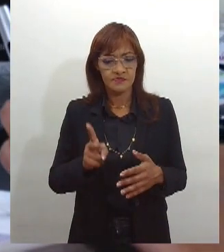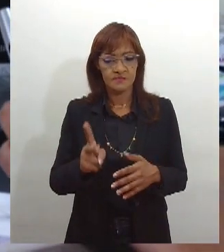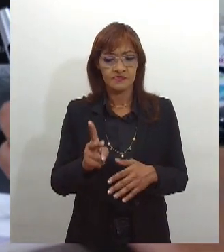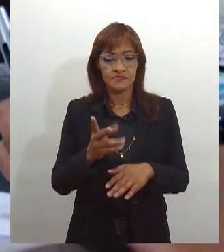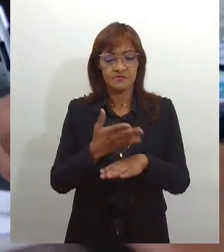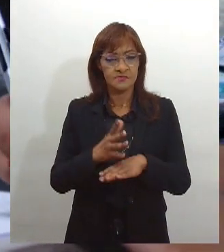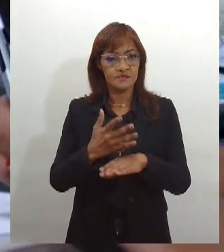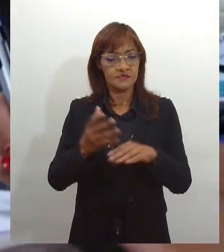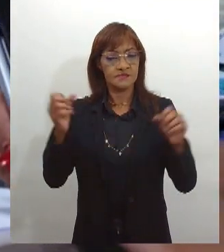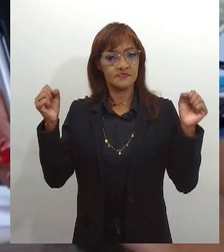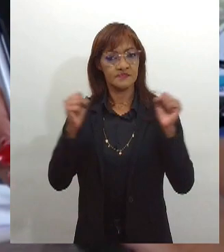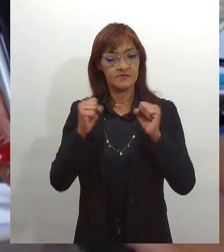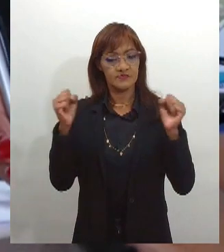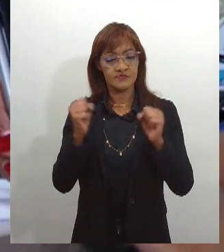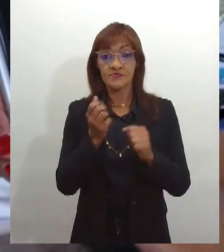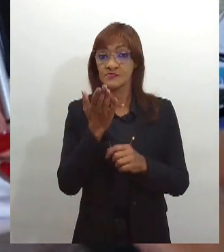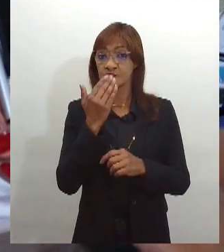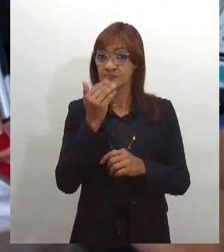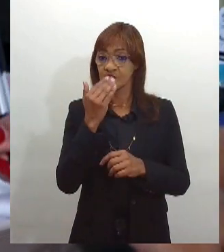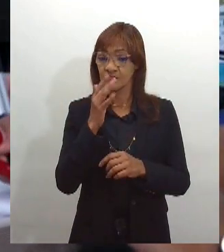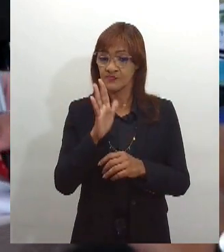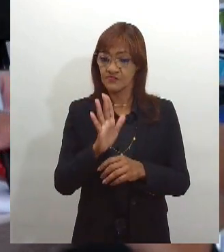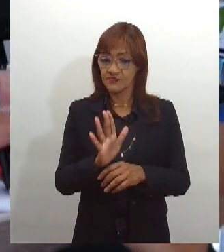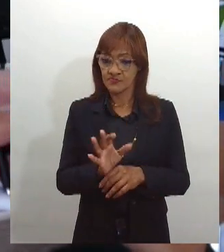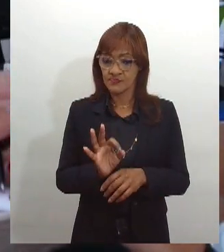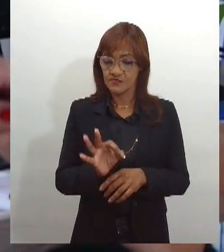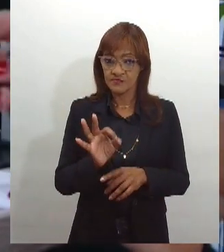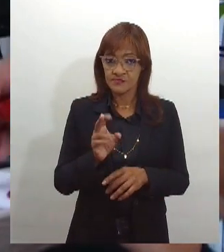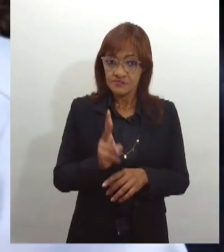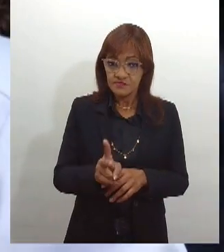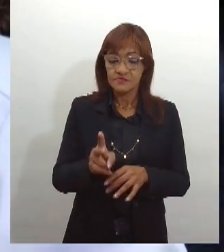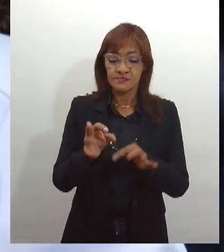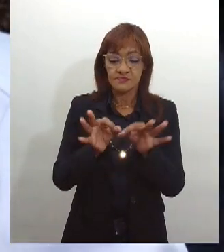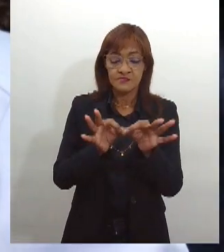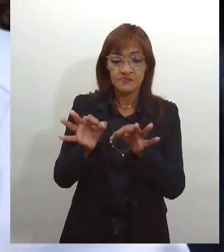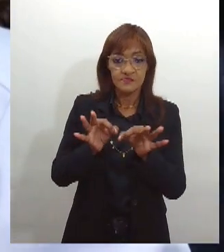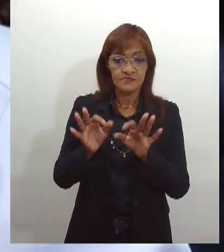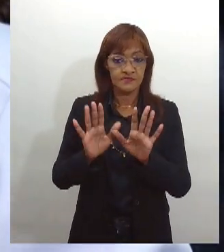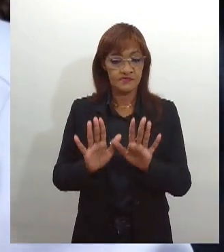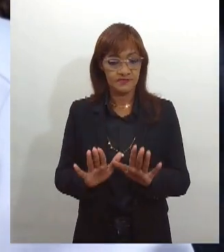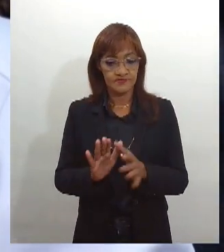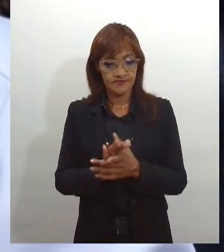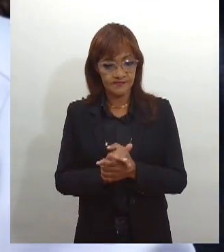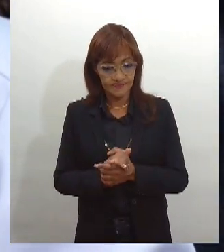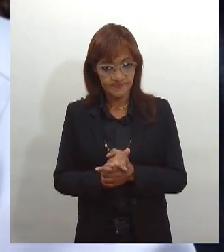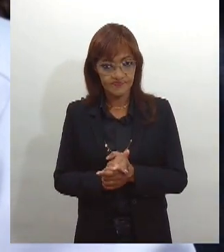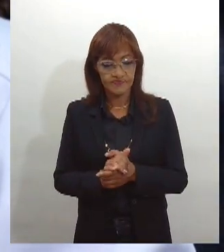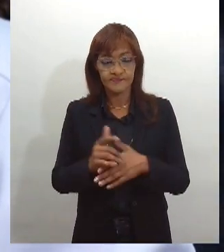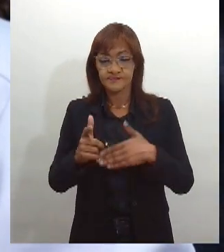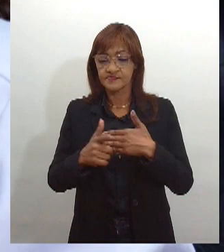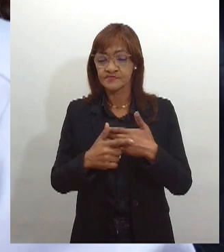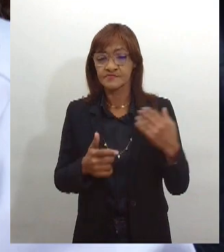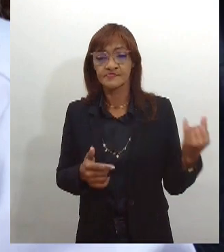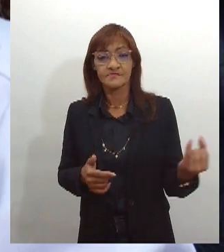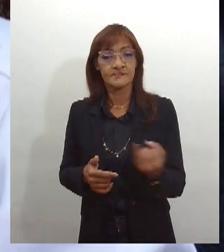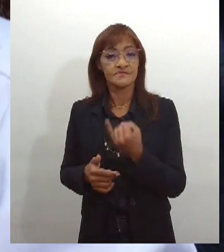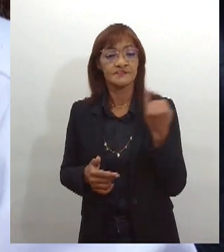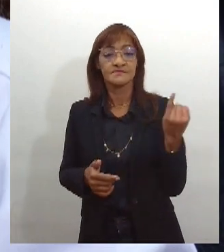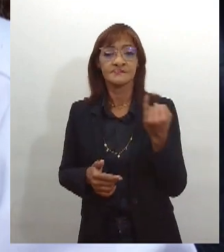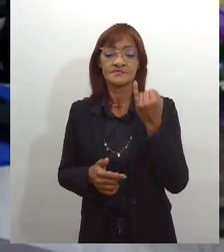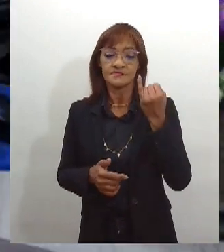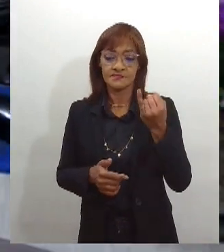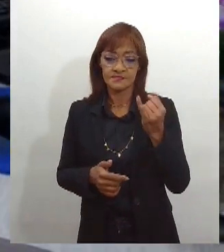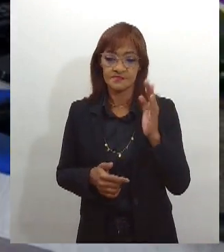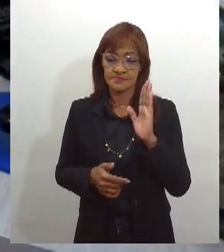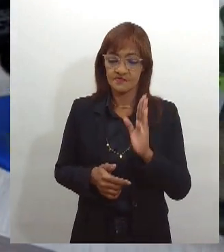alimentação balanceada e a manutenção de relações sociais significativas, desempenham um papel fundamental na promoção do envelhecimento